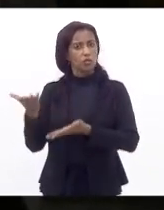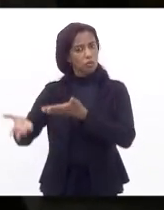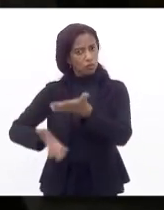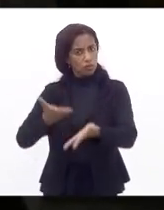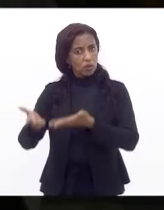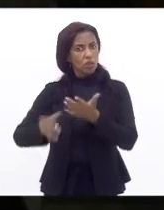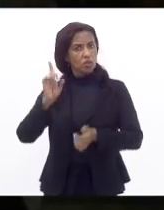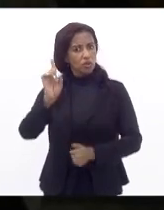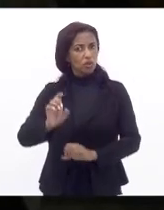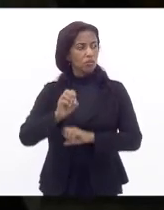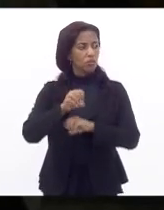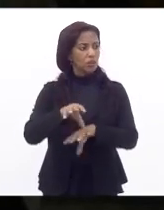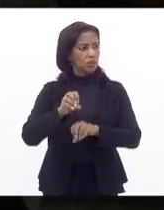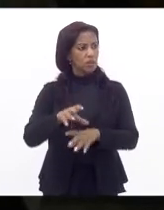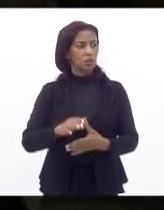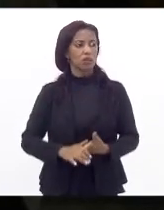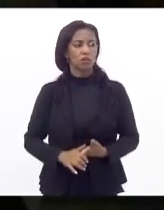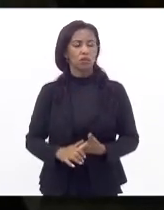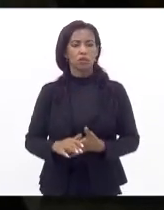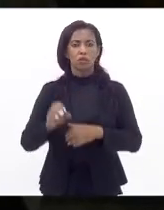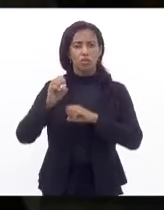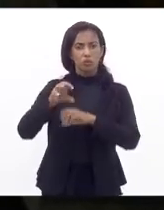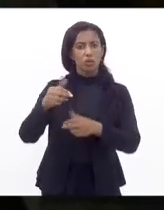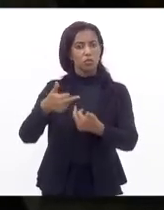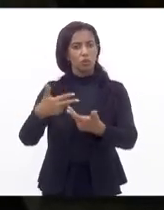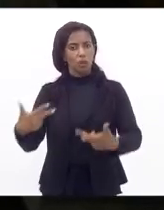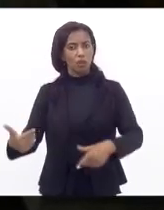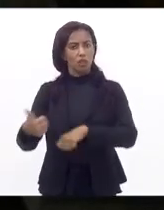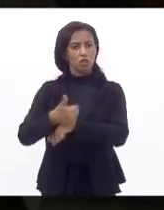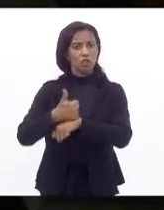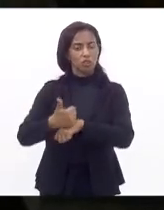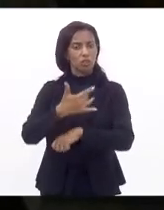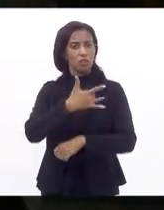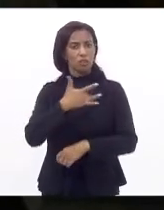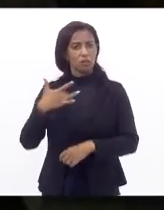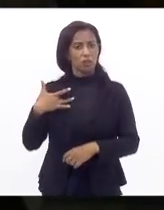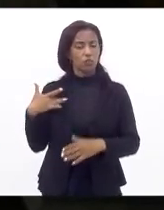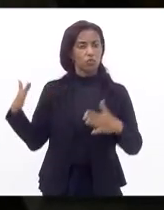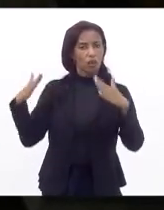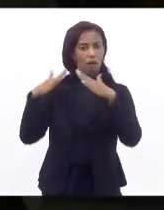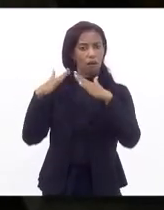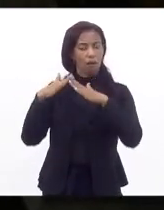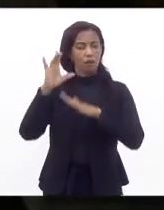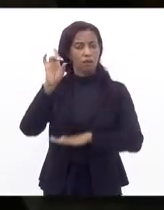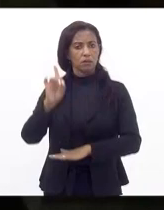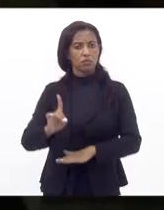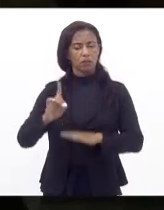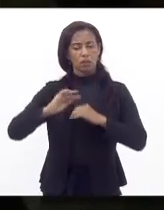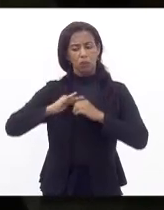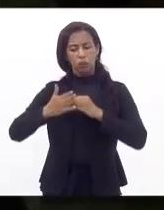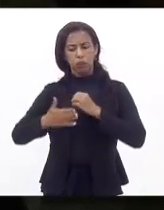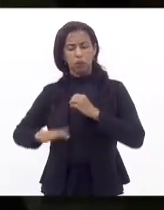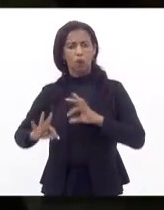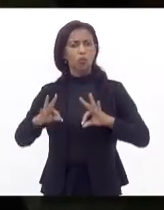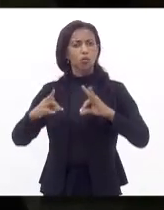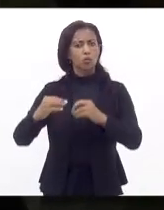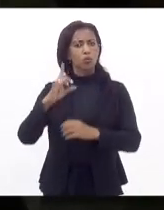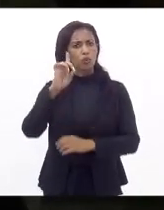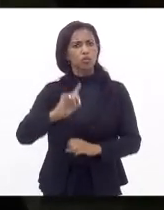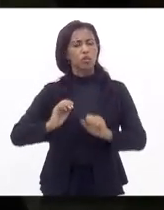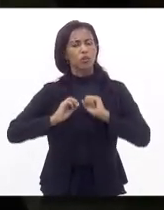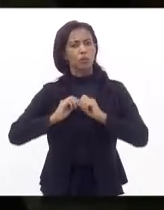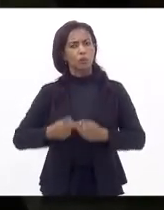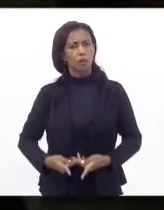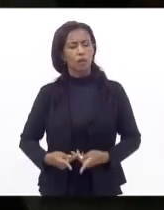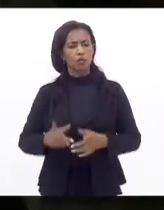do direito à educação, de uma educação digna, uma educação de qualidade. É o direito à saúde, é o direito à habitação, é o direito ao saneamento. Todos esses são direitos humanos.